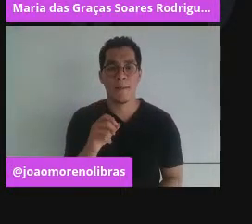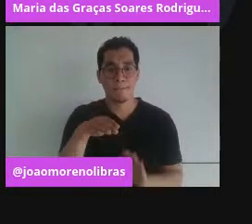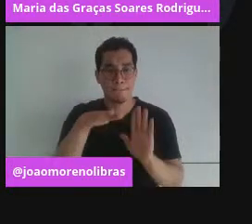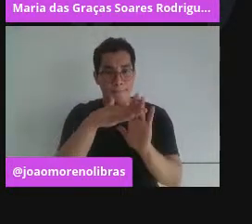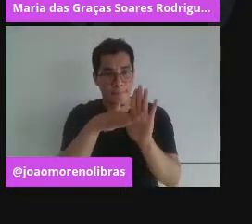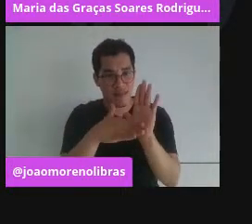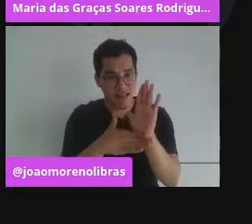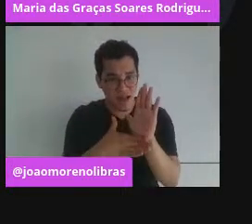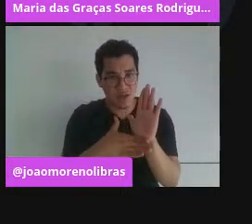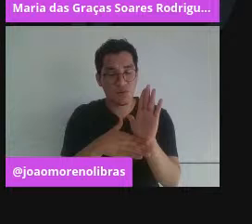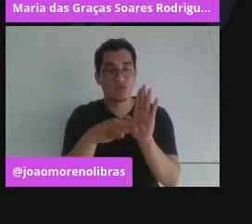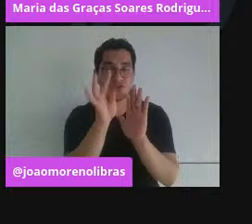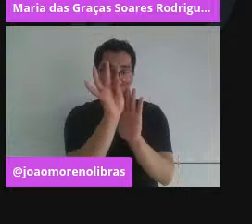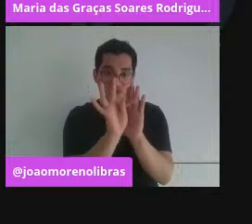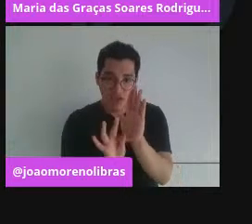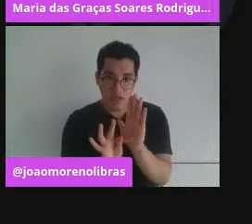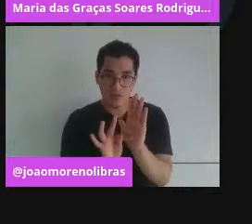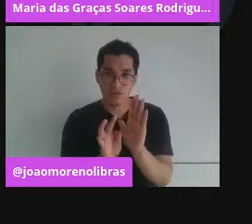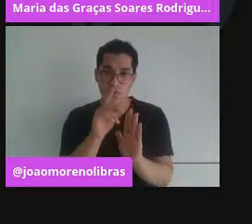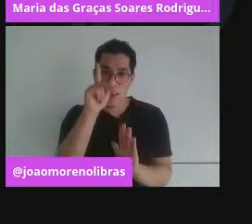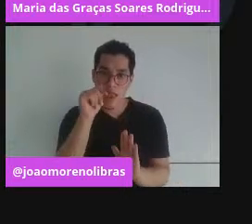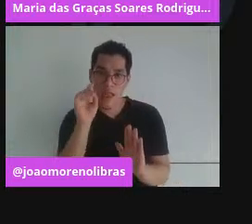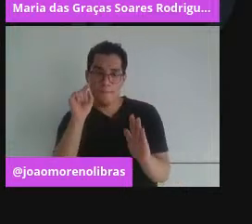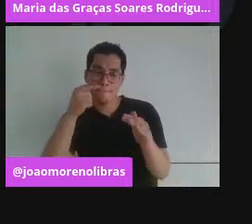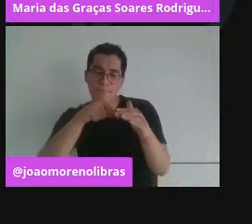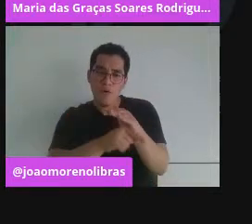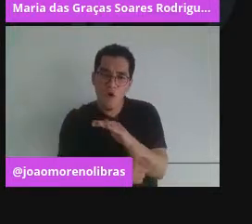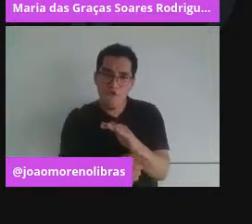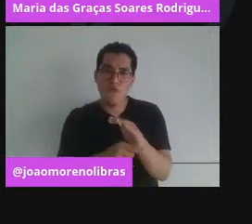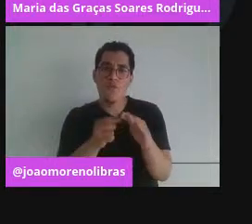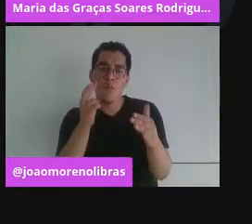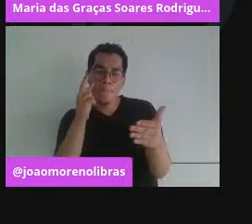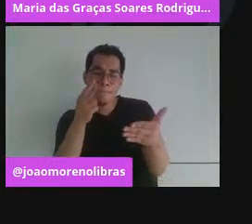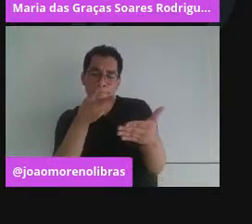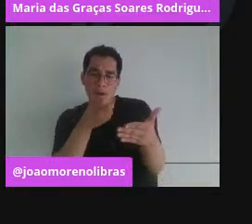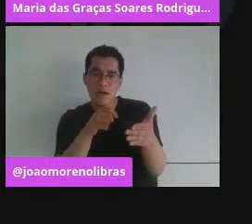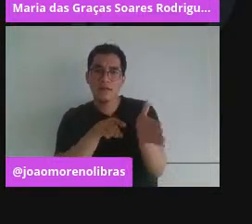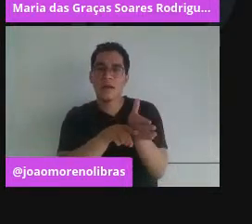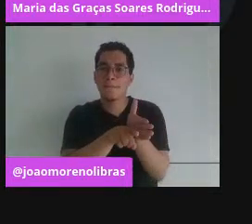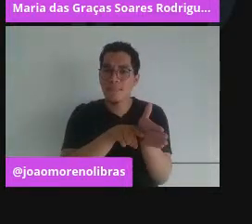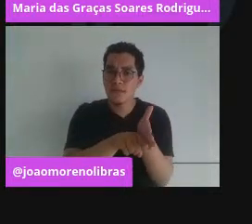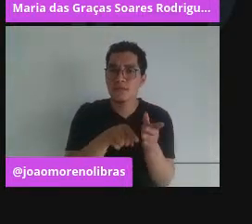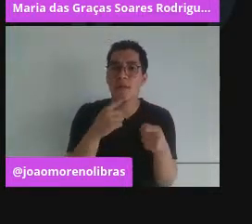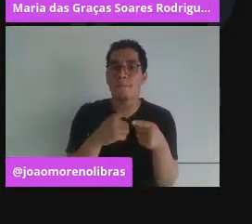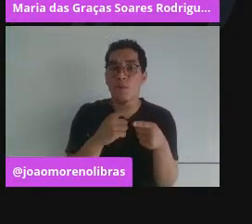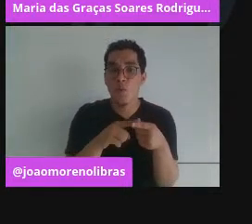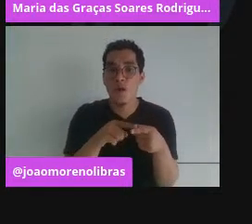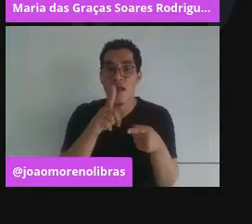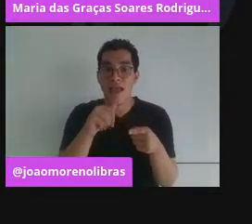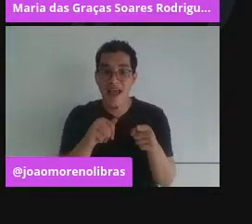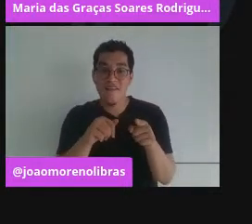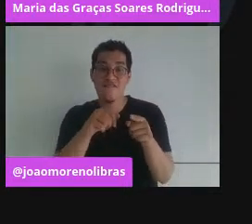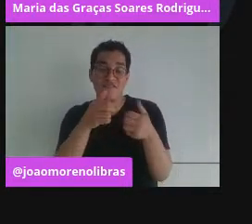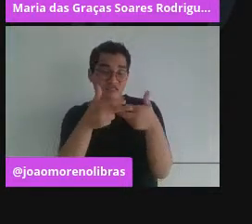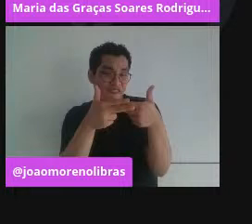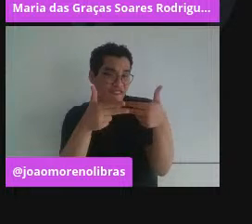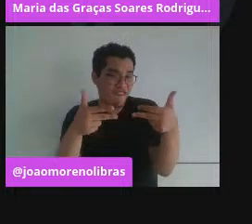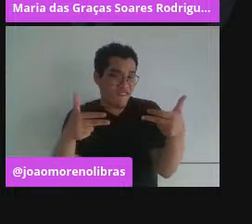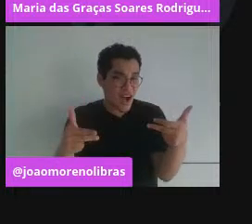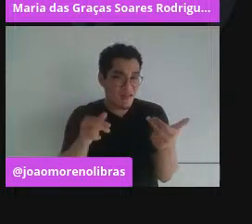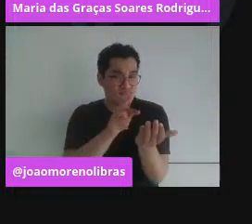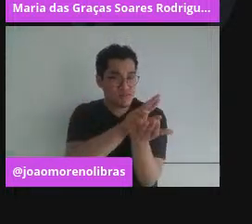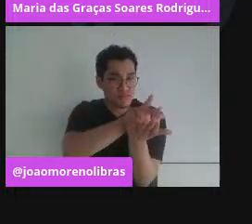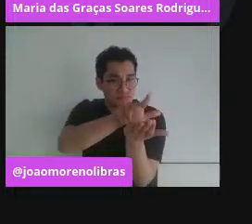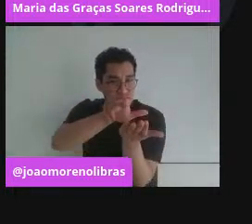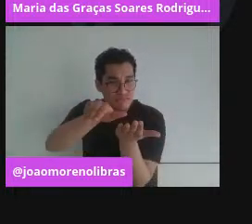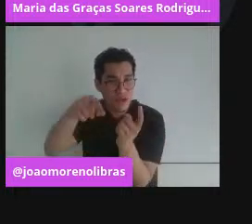fundo aquele dado, em uma perspectiva semântica, em todos os níveis de análise, eu diria. E isso é muito importante.